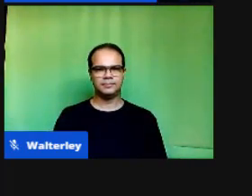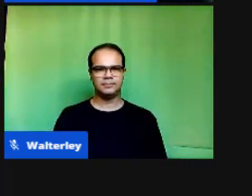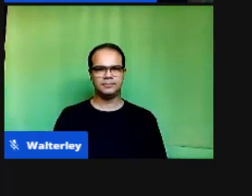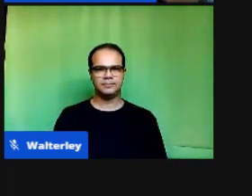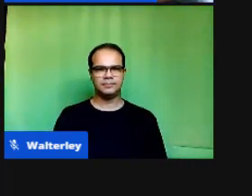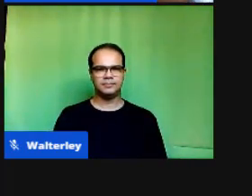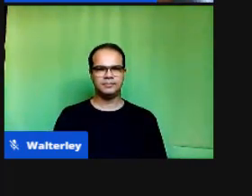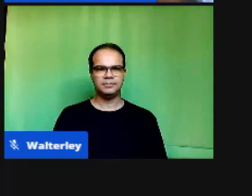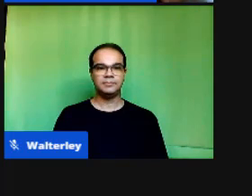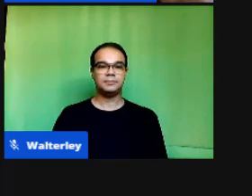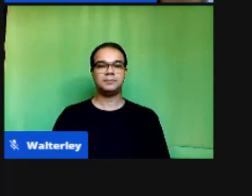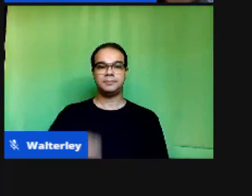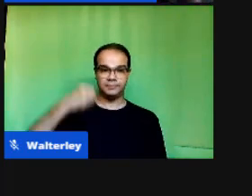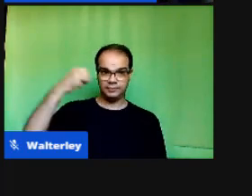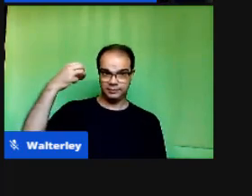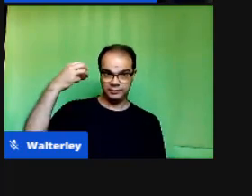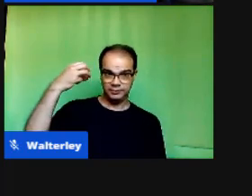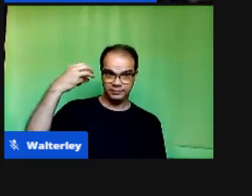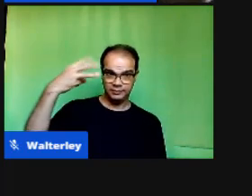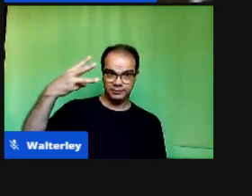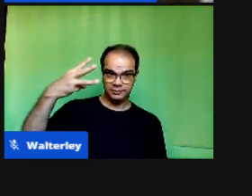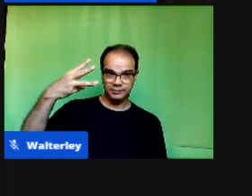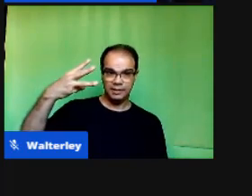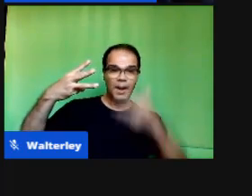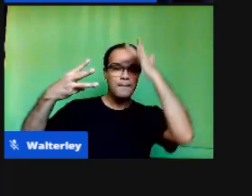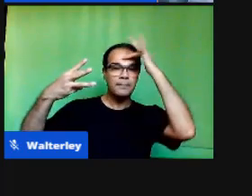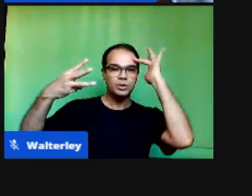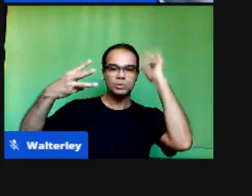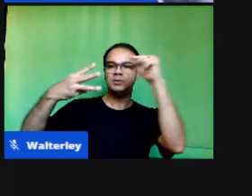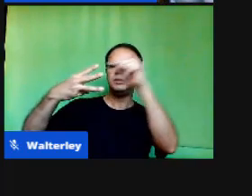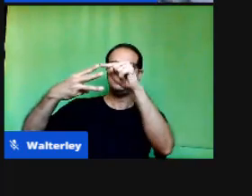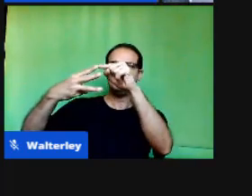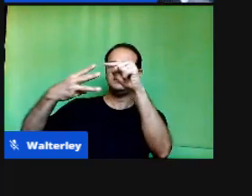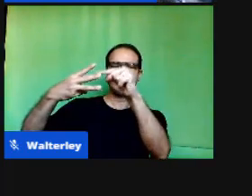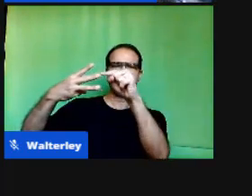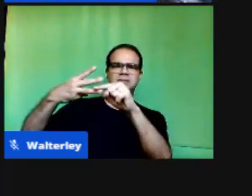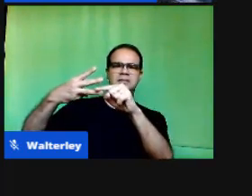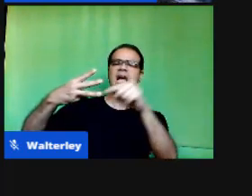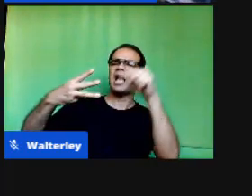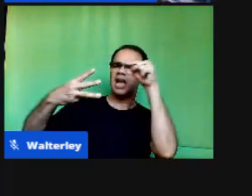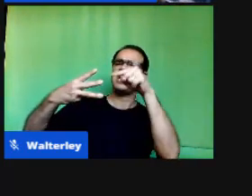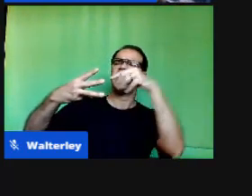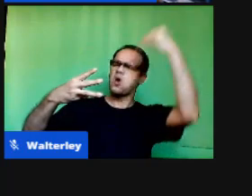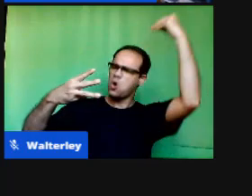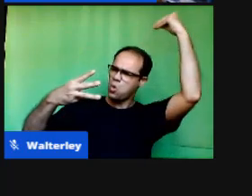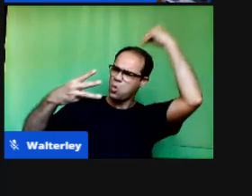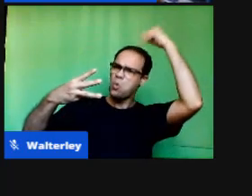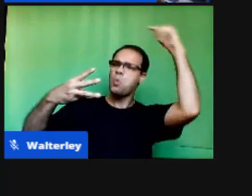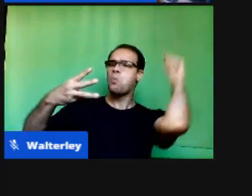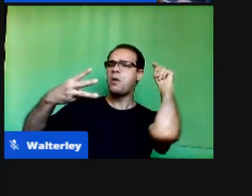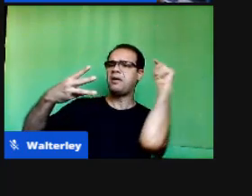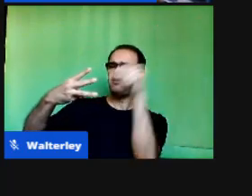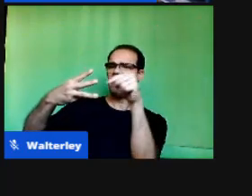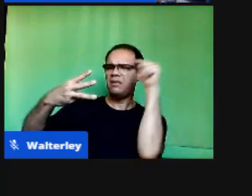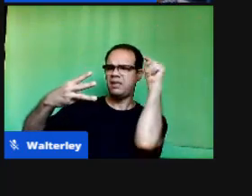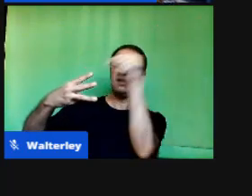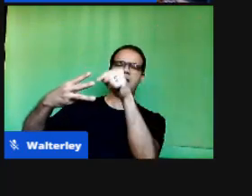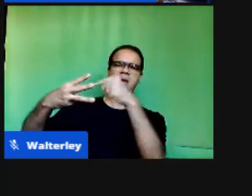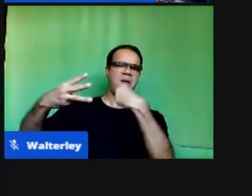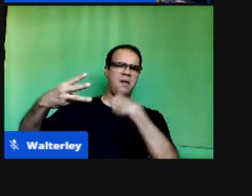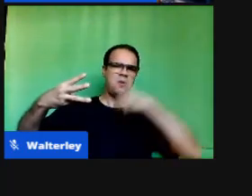Quais foram as 3 últimas pessoas que você culpou ao invés de se culpar? Você sabia que era alguma